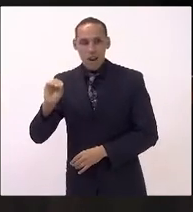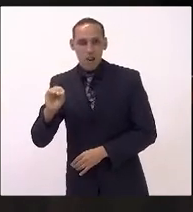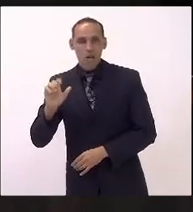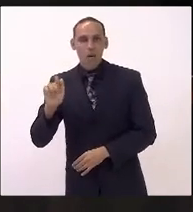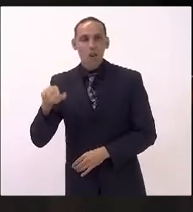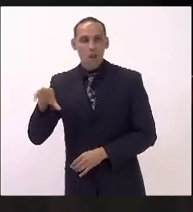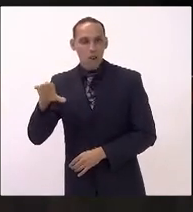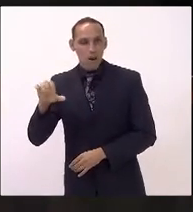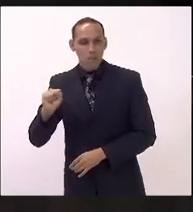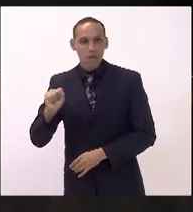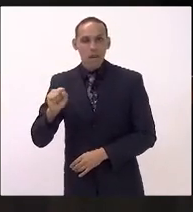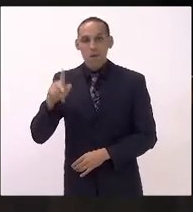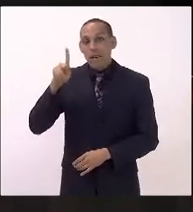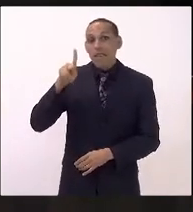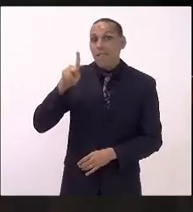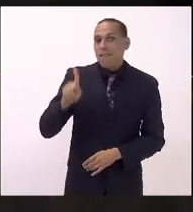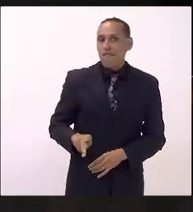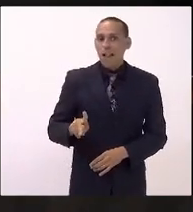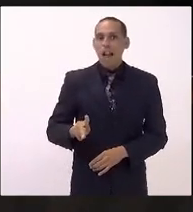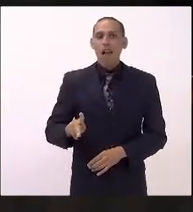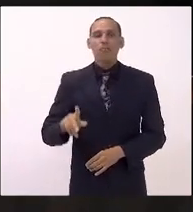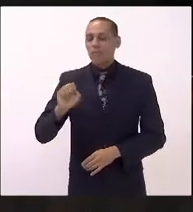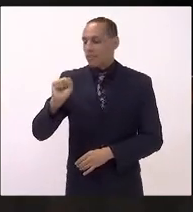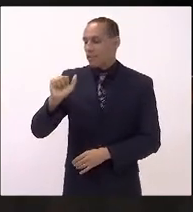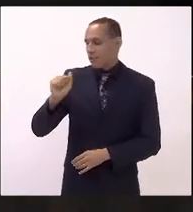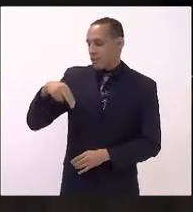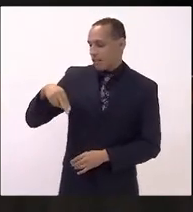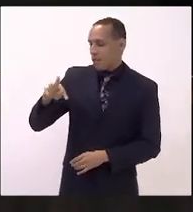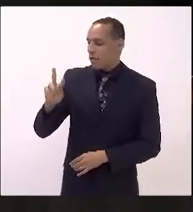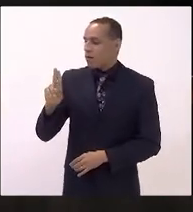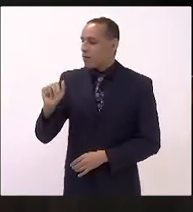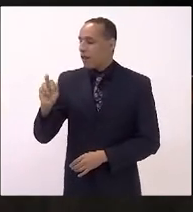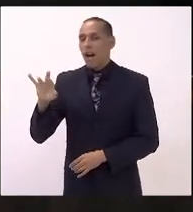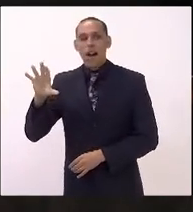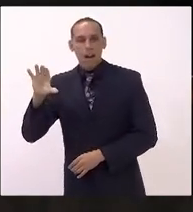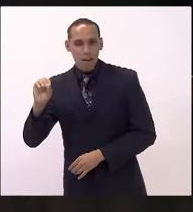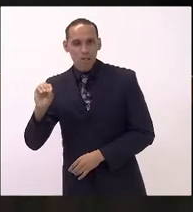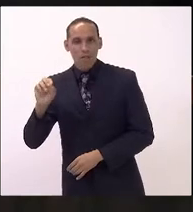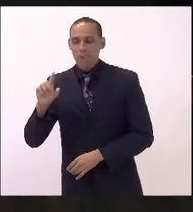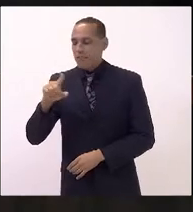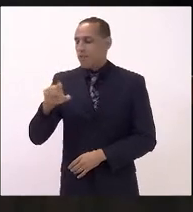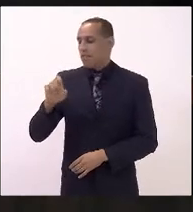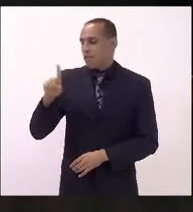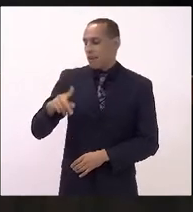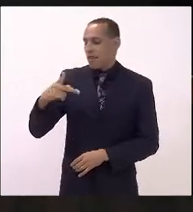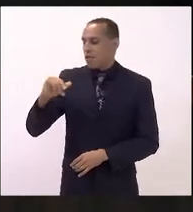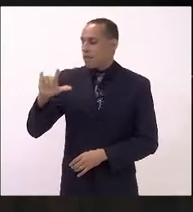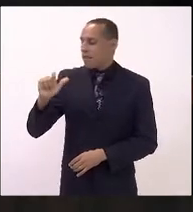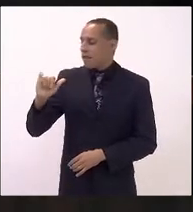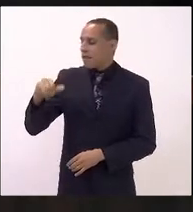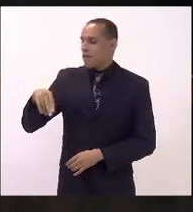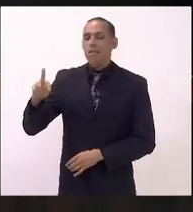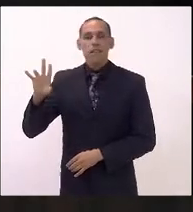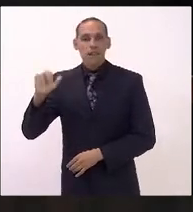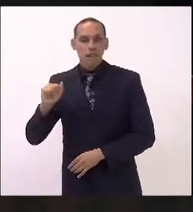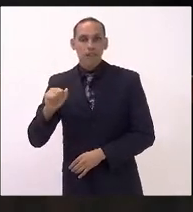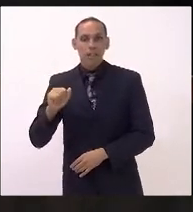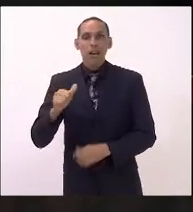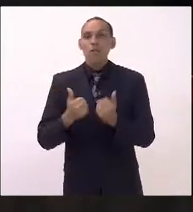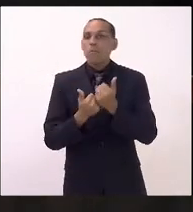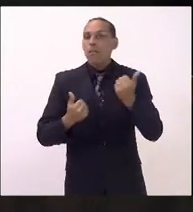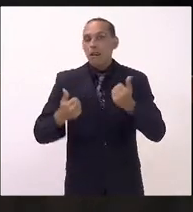do Santuário Zé Pilintra, de Jefferson Duarte, vice-presidente do Santuário